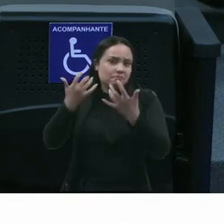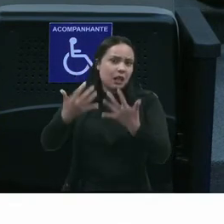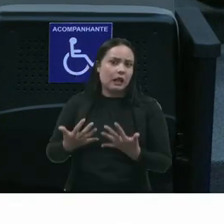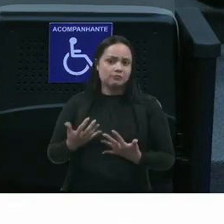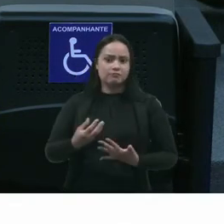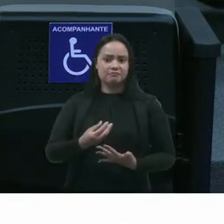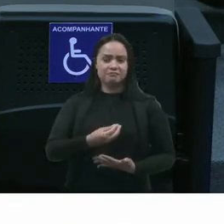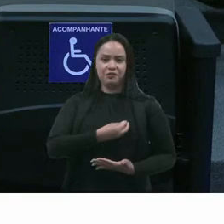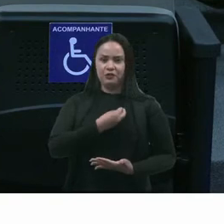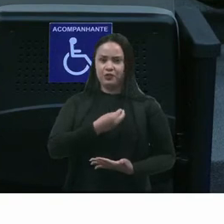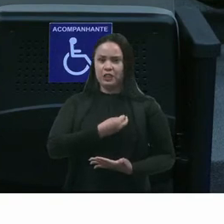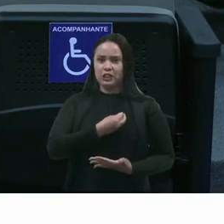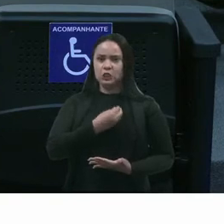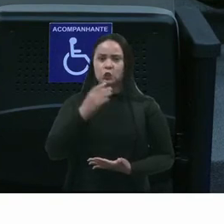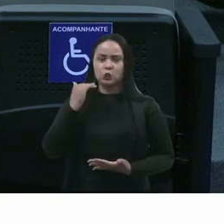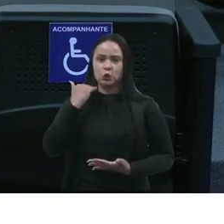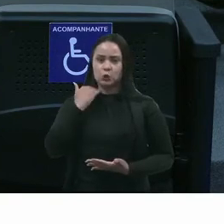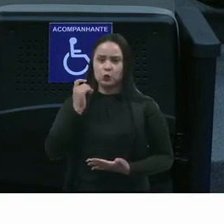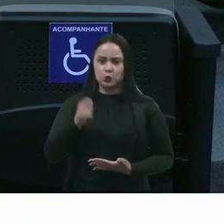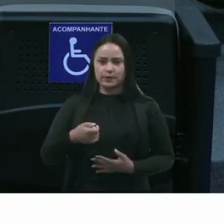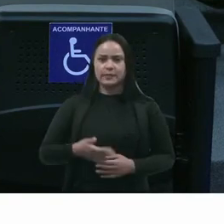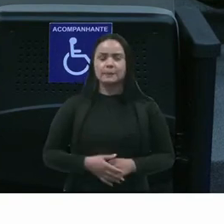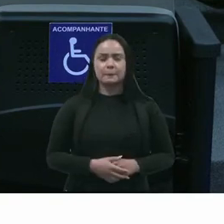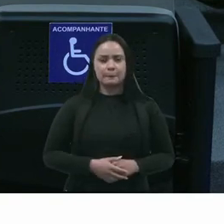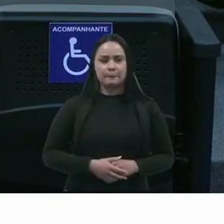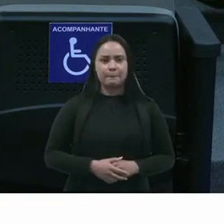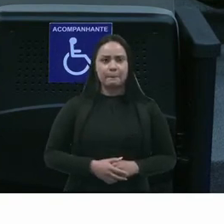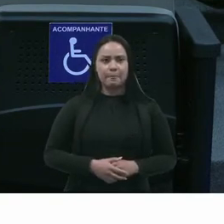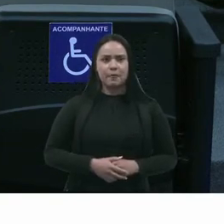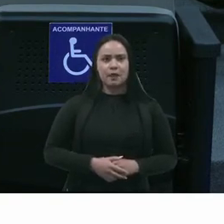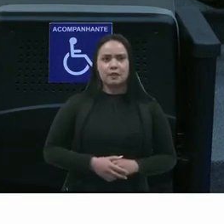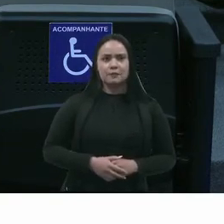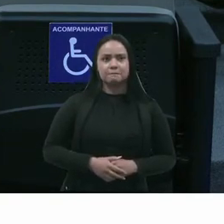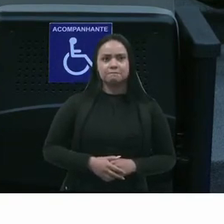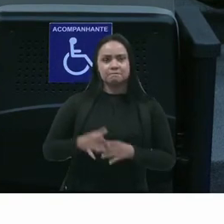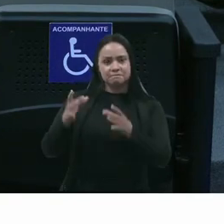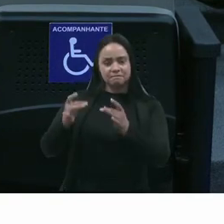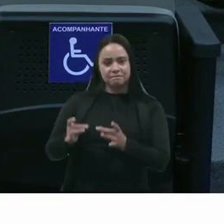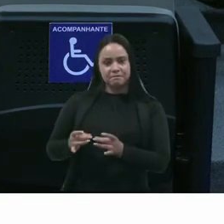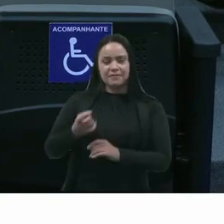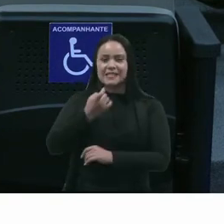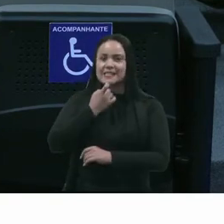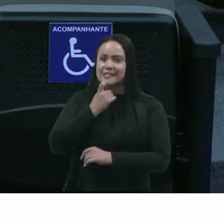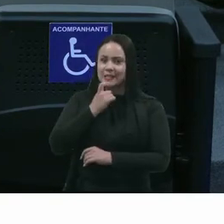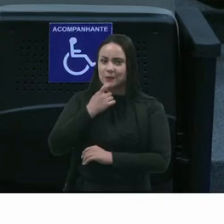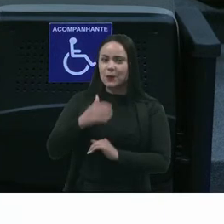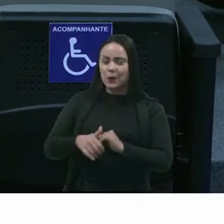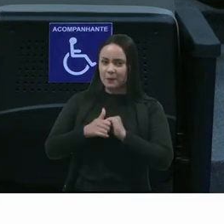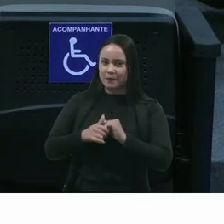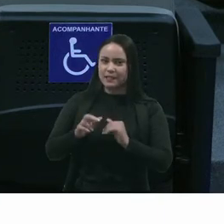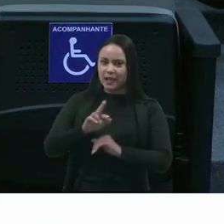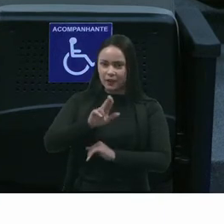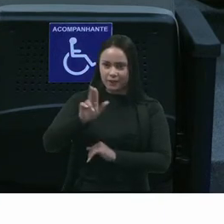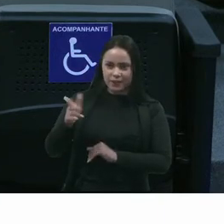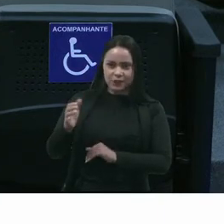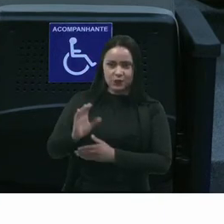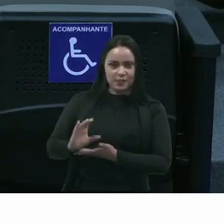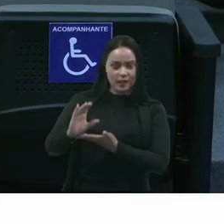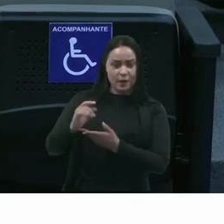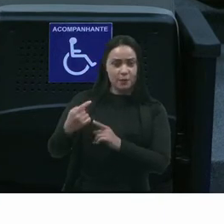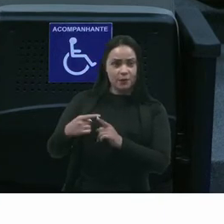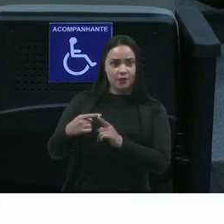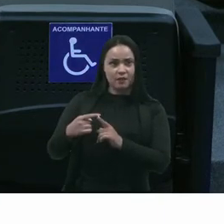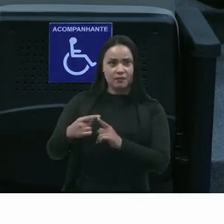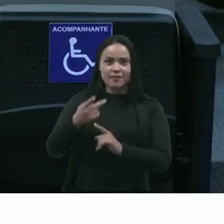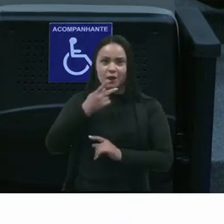vida de um juiz. E fiz especial referência ao ministro Salomão, cumprimentar os conselheiros, porque Vossa Excelência